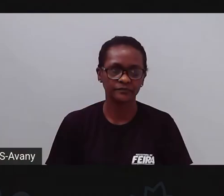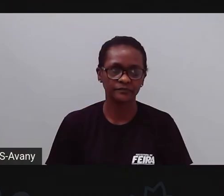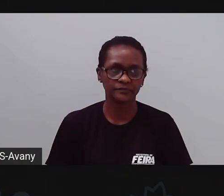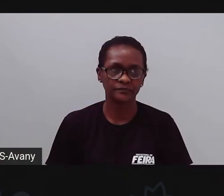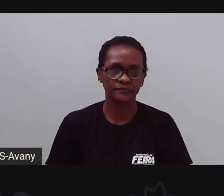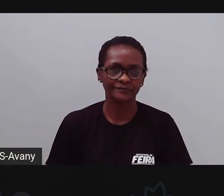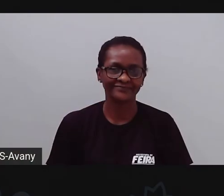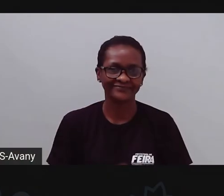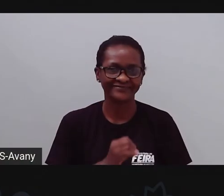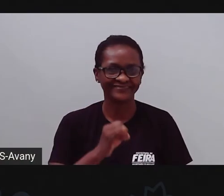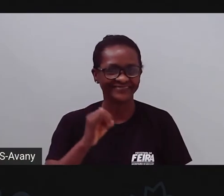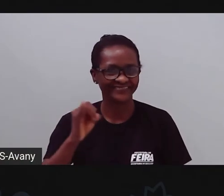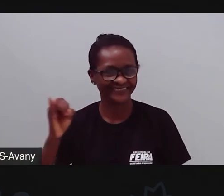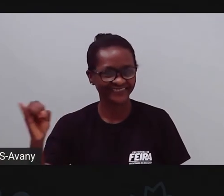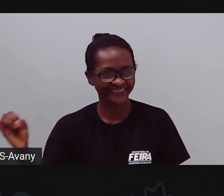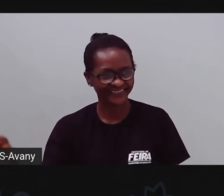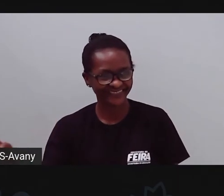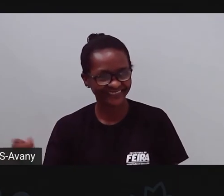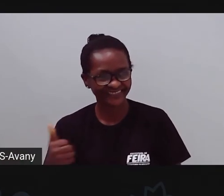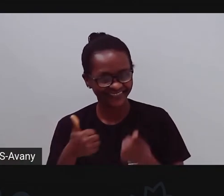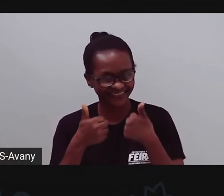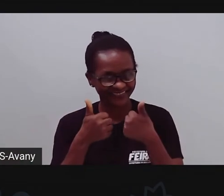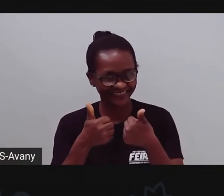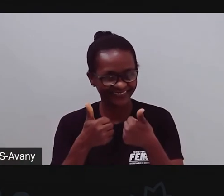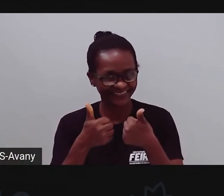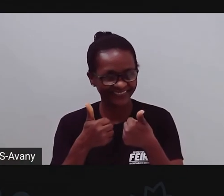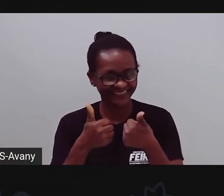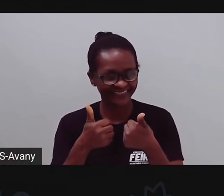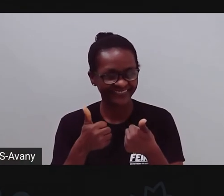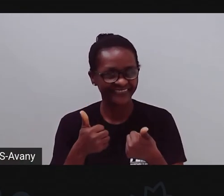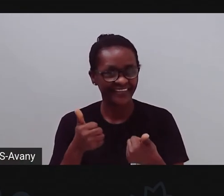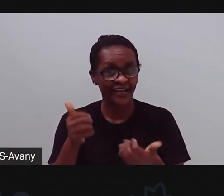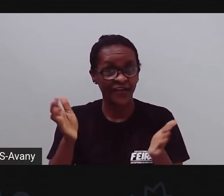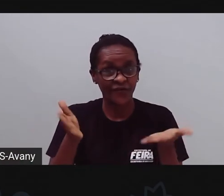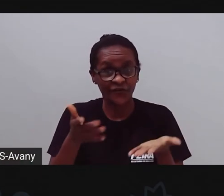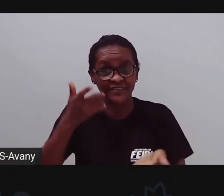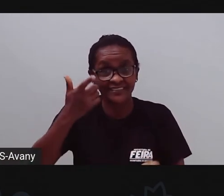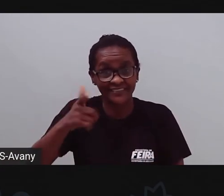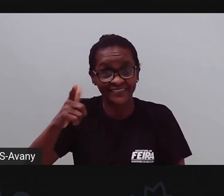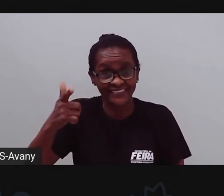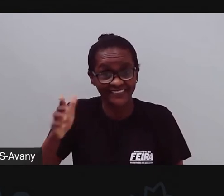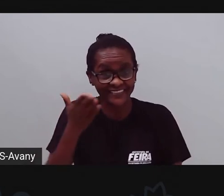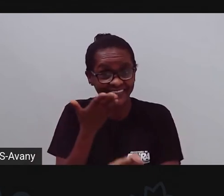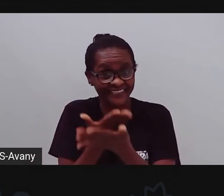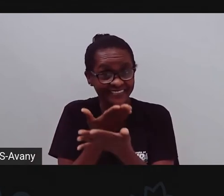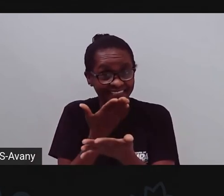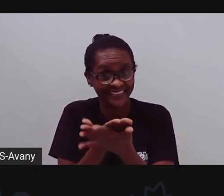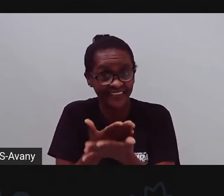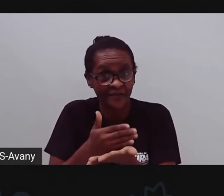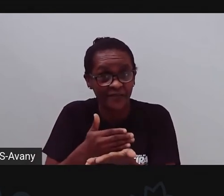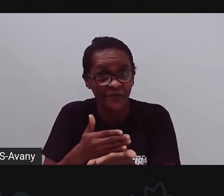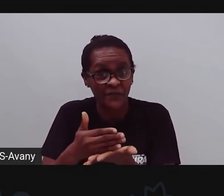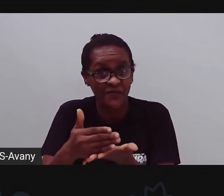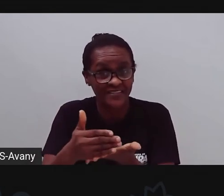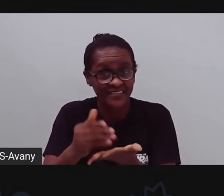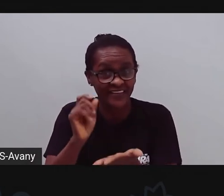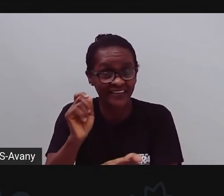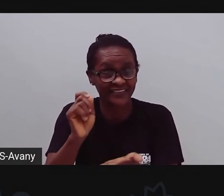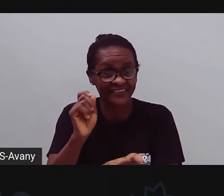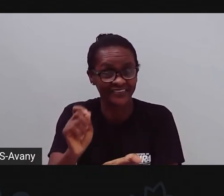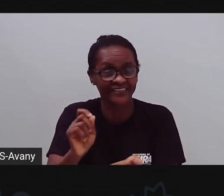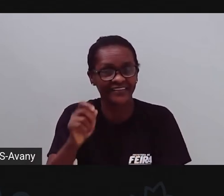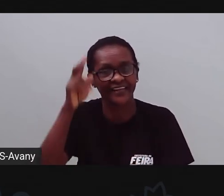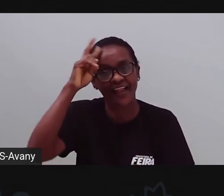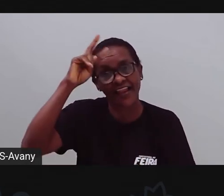o Olá crianças tudo bem com vocês vão para mais uma aula e para começar né pro já